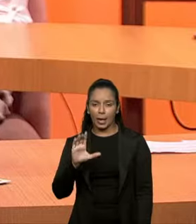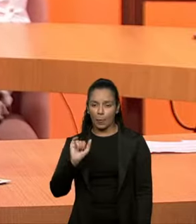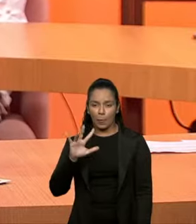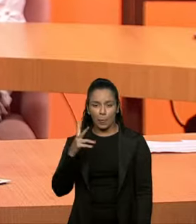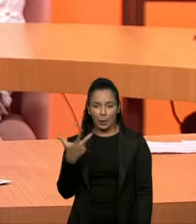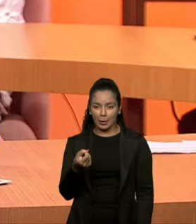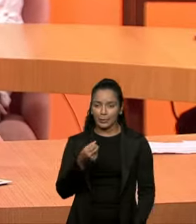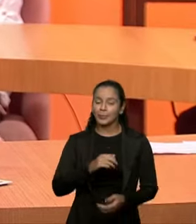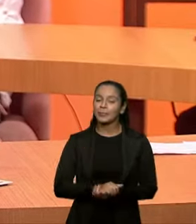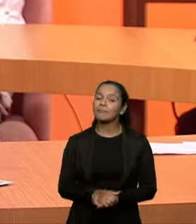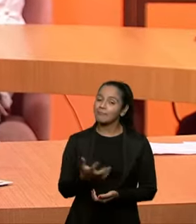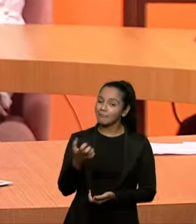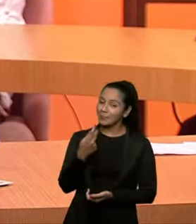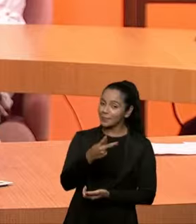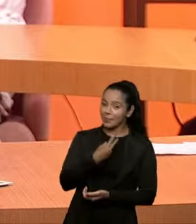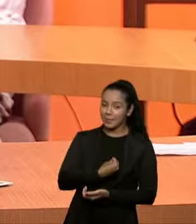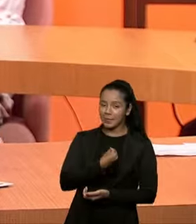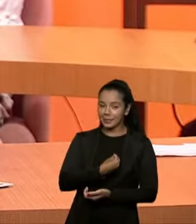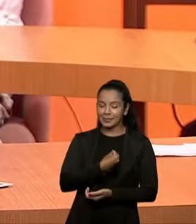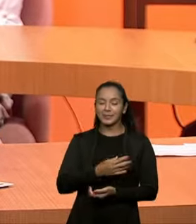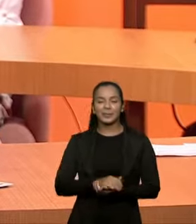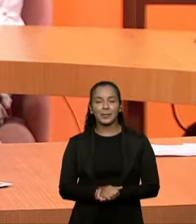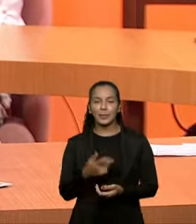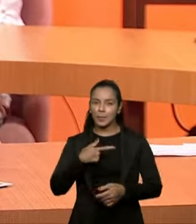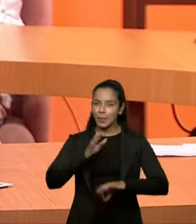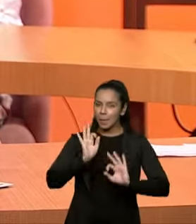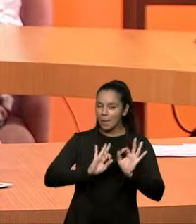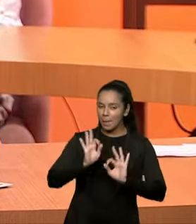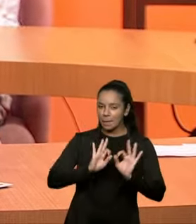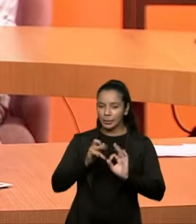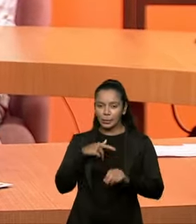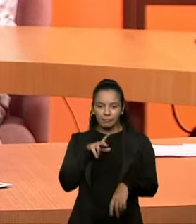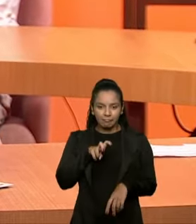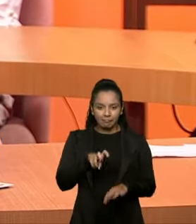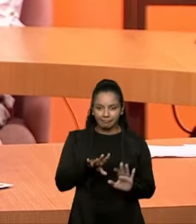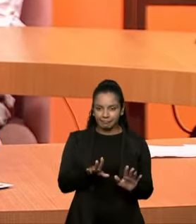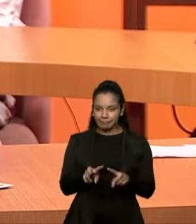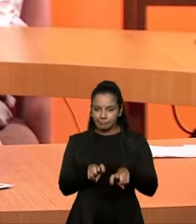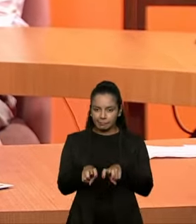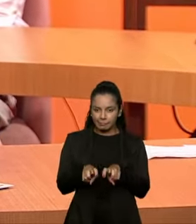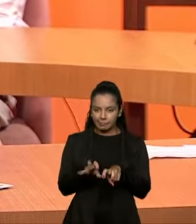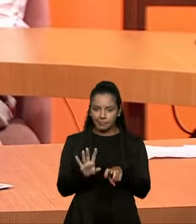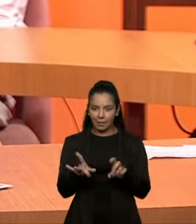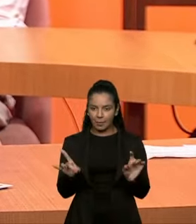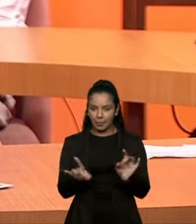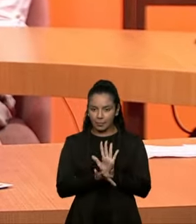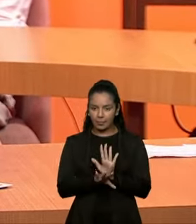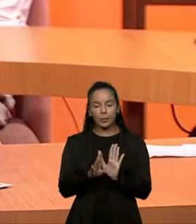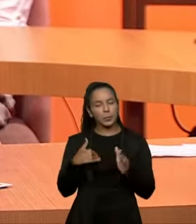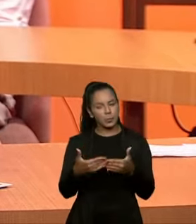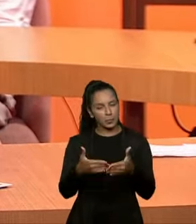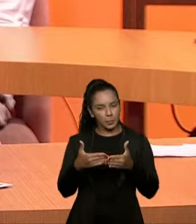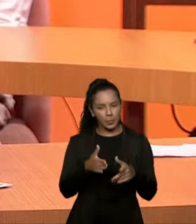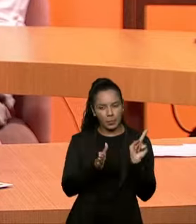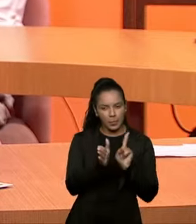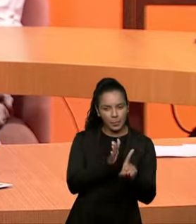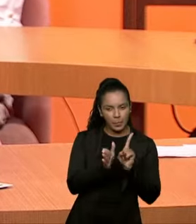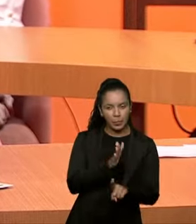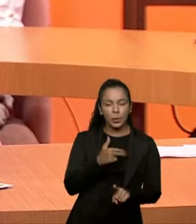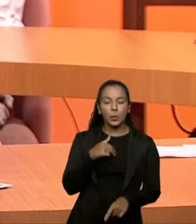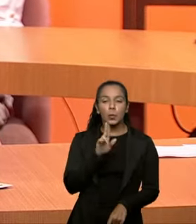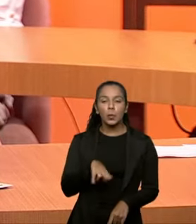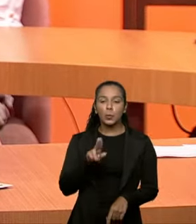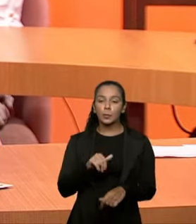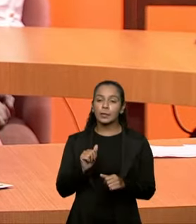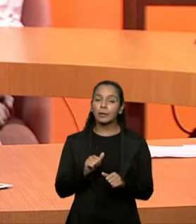quero a sua participação. Olha, vou até me ajeitar aqui na minha cadeirinha. Tá legal? Por favor, manda perguntas usando a hashtag